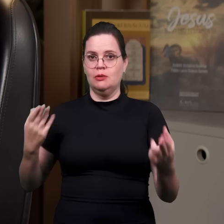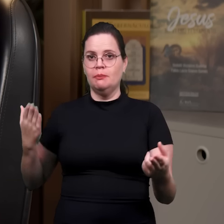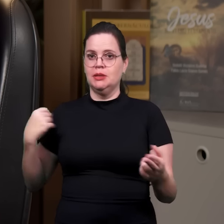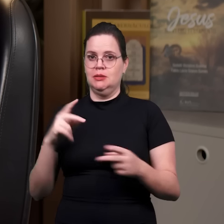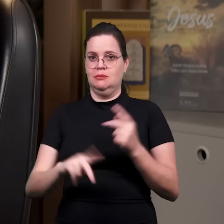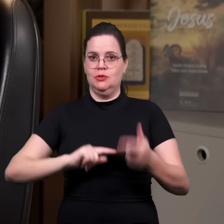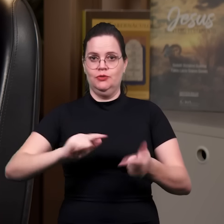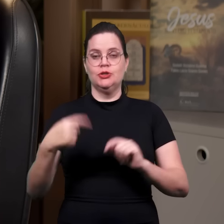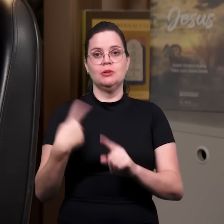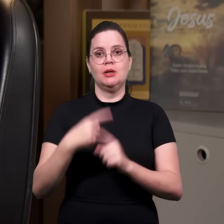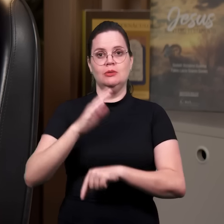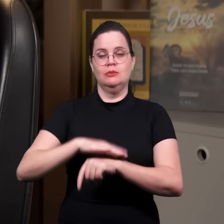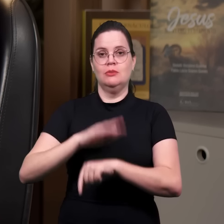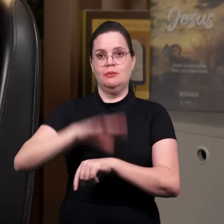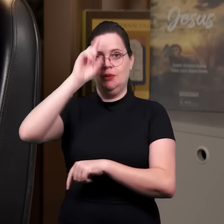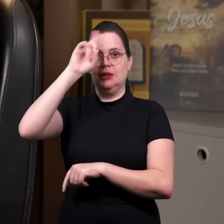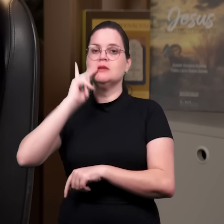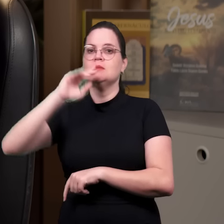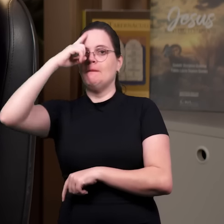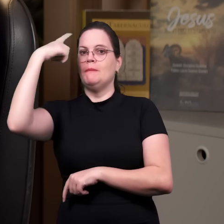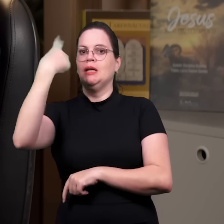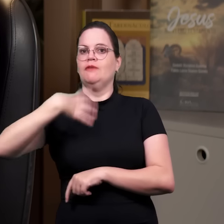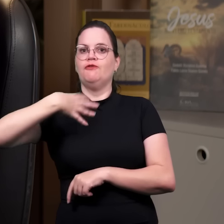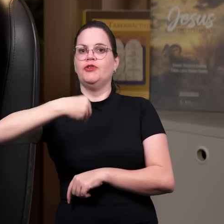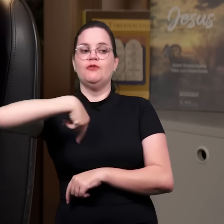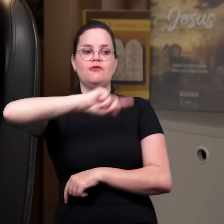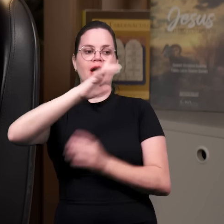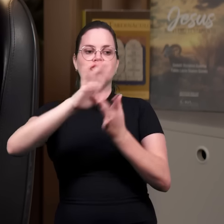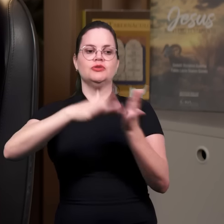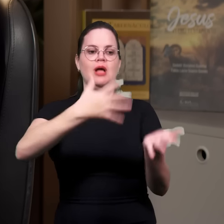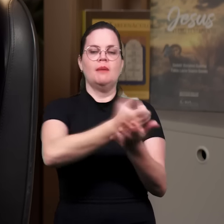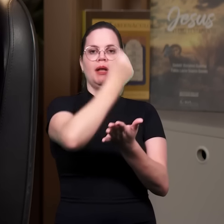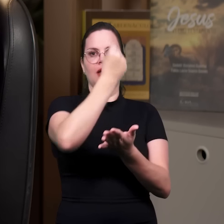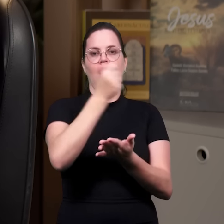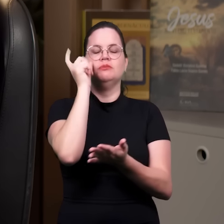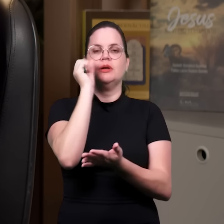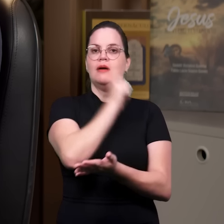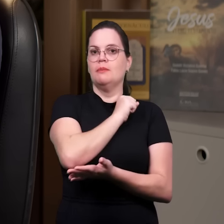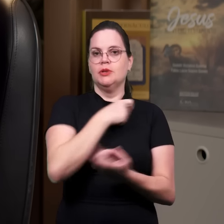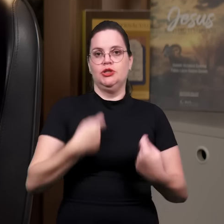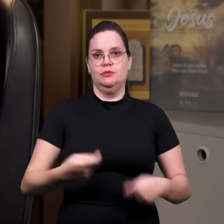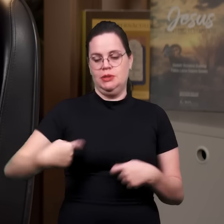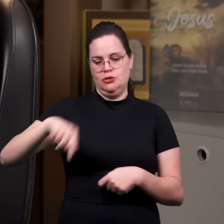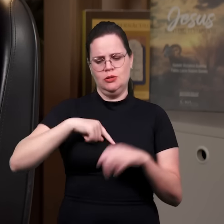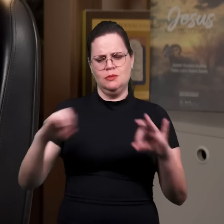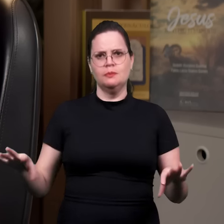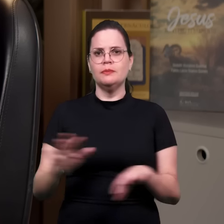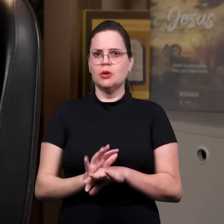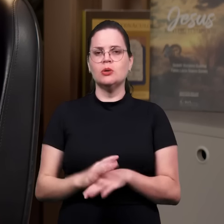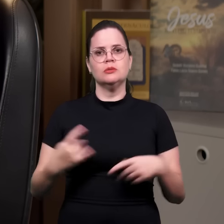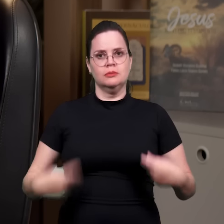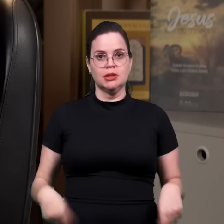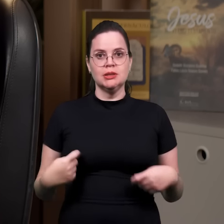de Deus, o Pai, para arrebatar a igreja tem que estar pronta, porque a Bíblia diz que vai acontecer num piscar de olhos, num abrir e fechar de